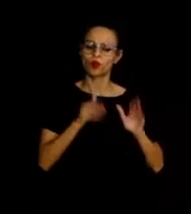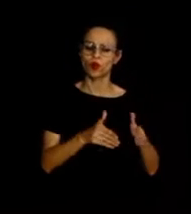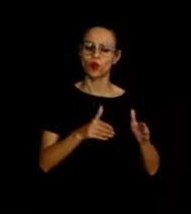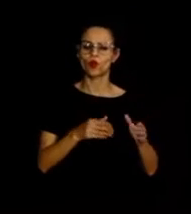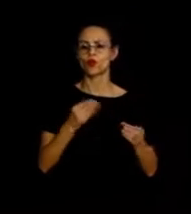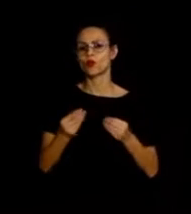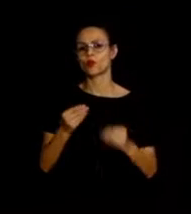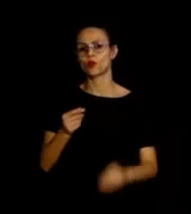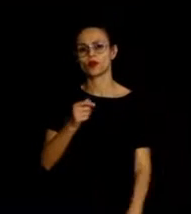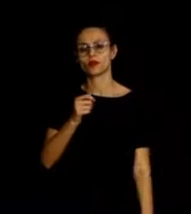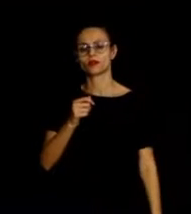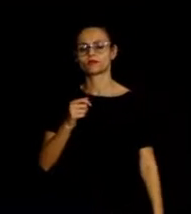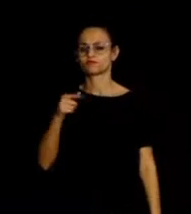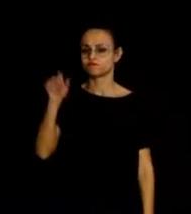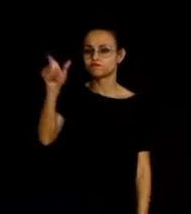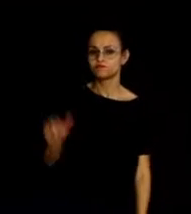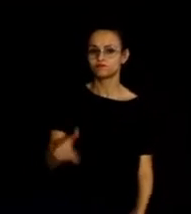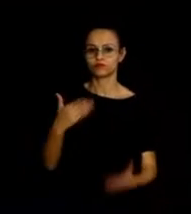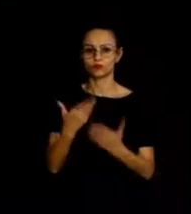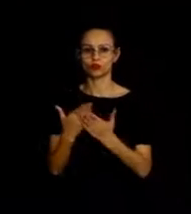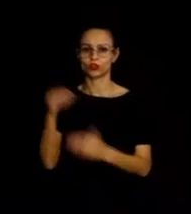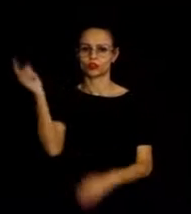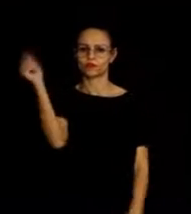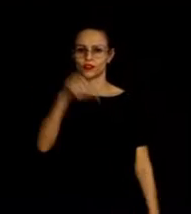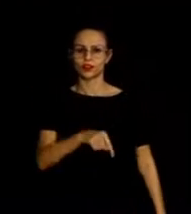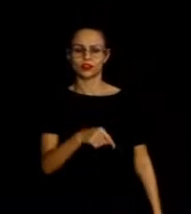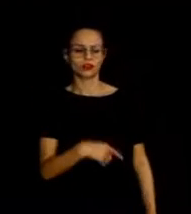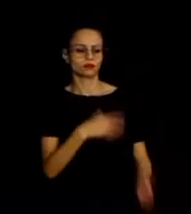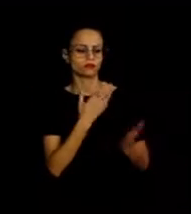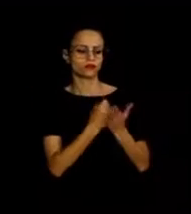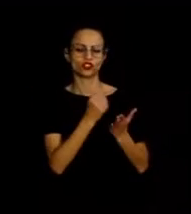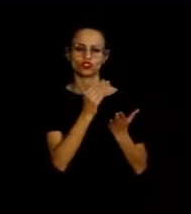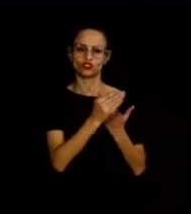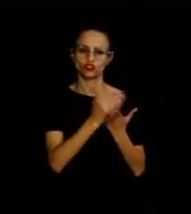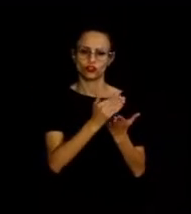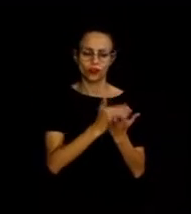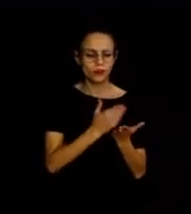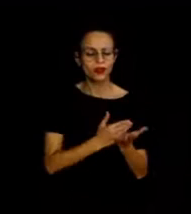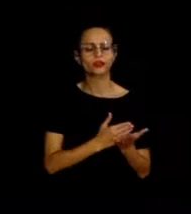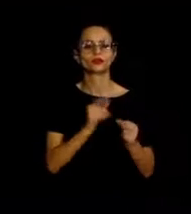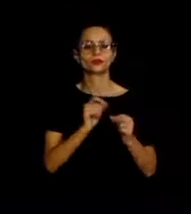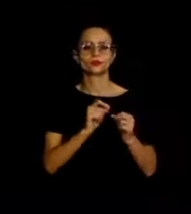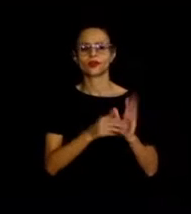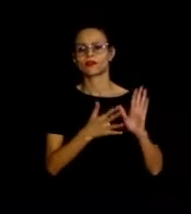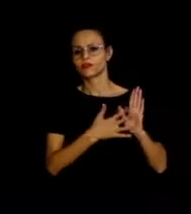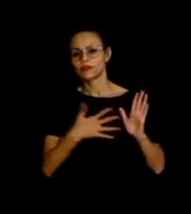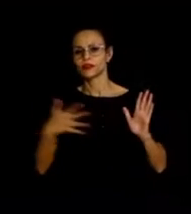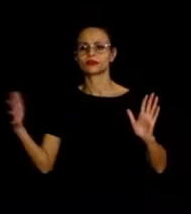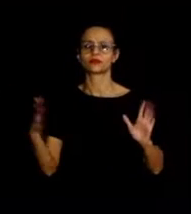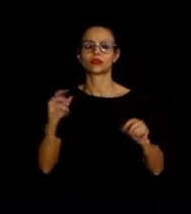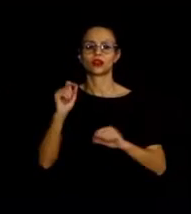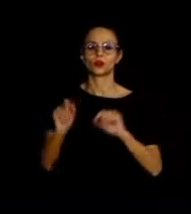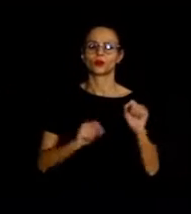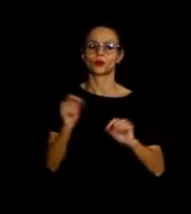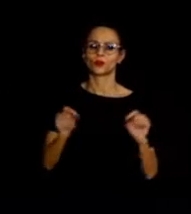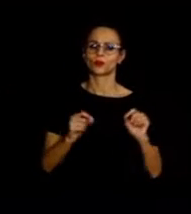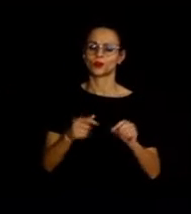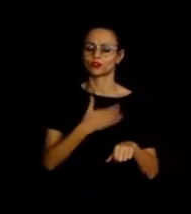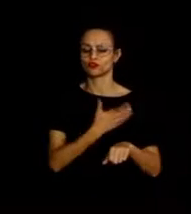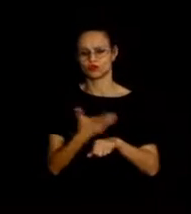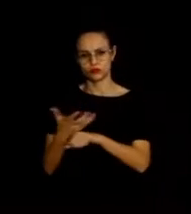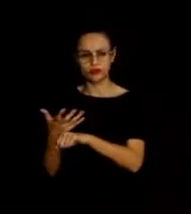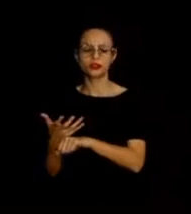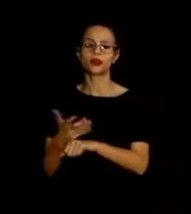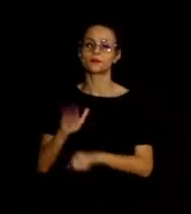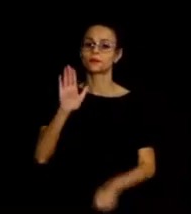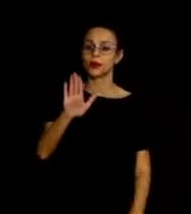ao estudante ele vinha até tinha ali os fechamentos né para serem feitos ao longo de uma disciplina